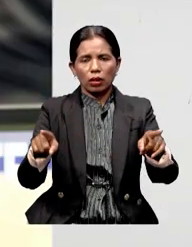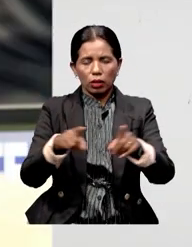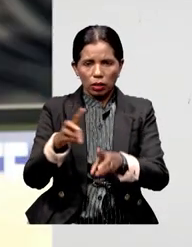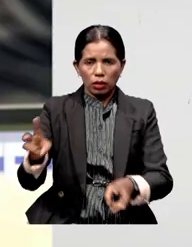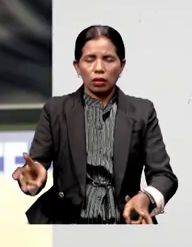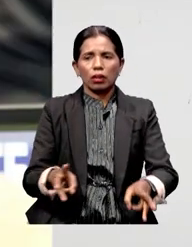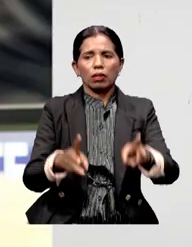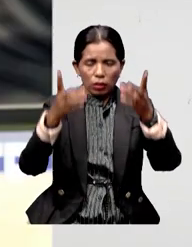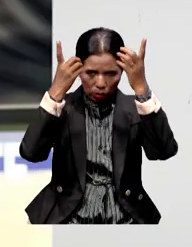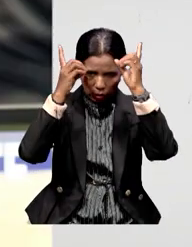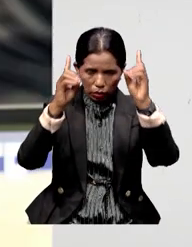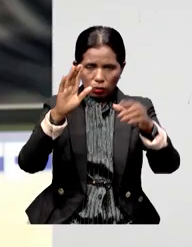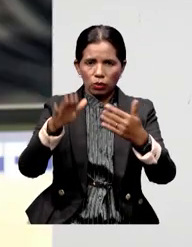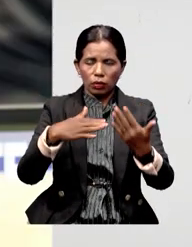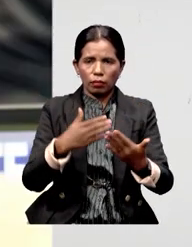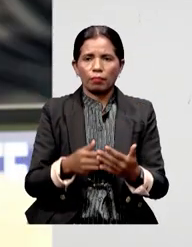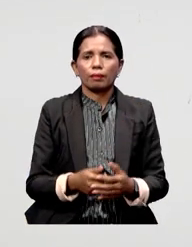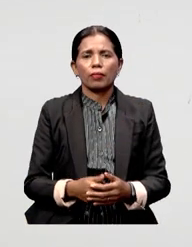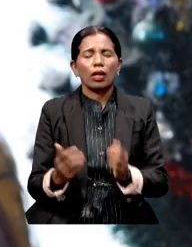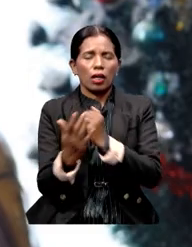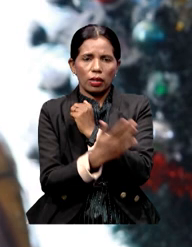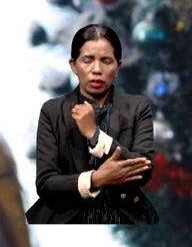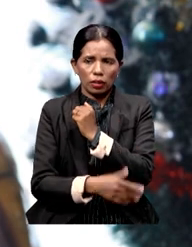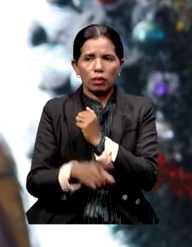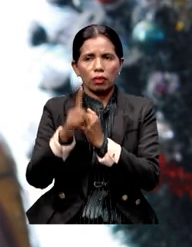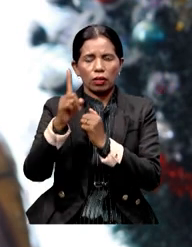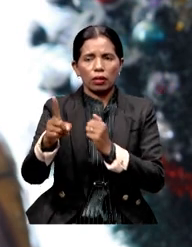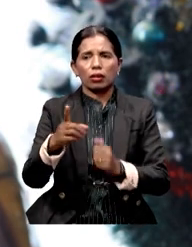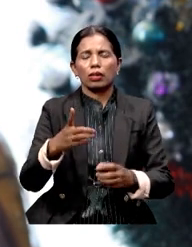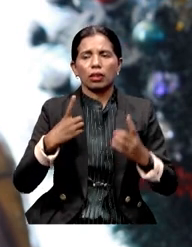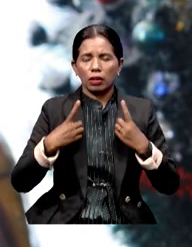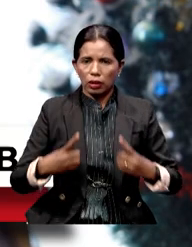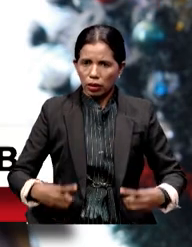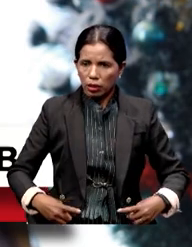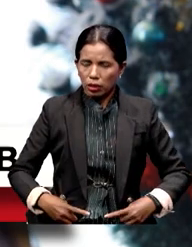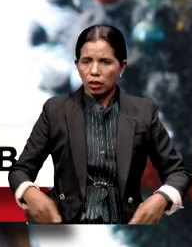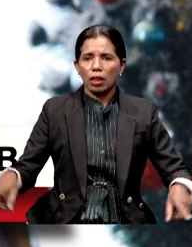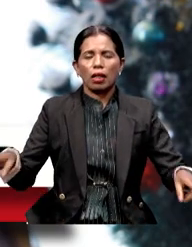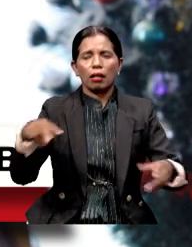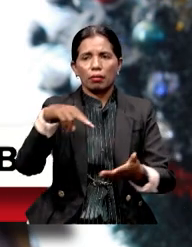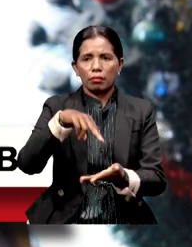a decisão será. Nação ida, minha dignidade, Hamrik, irra.